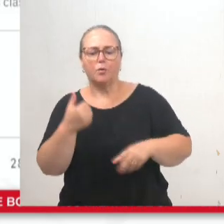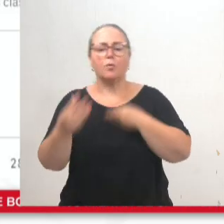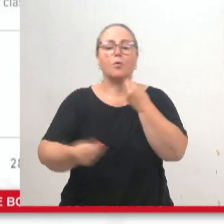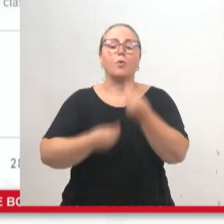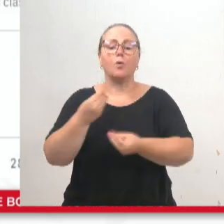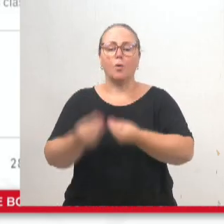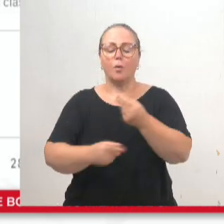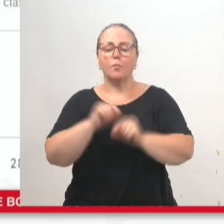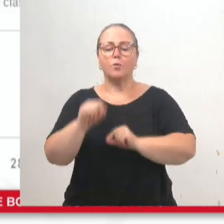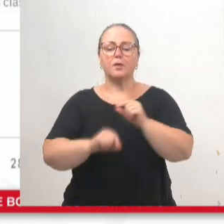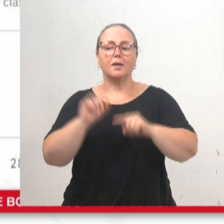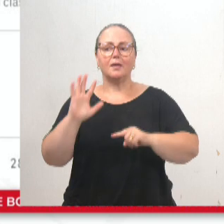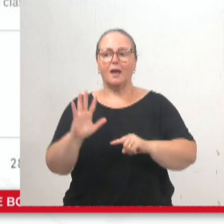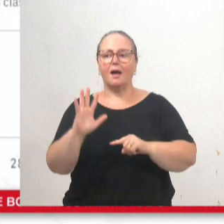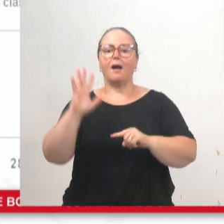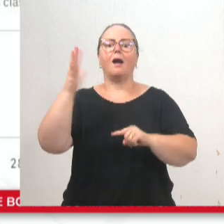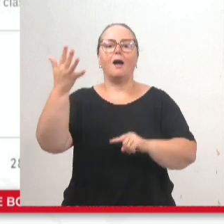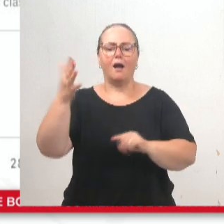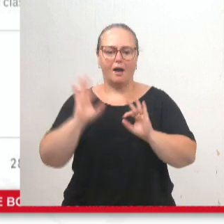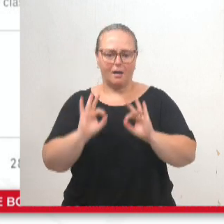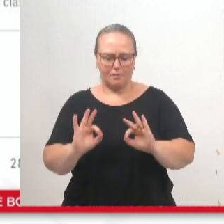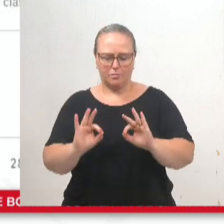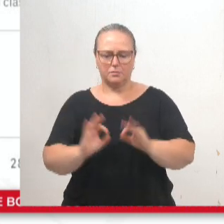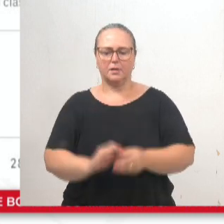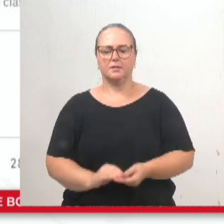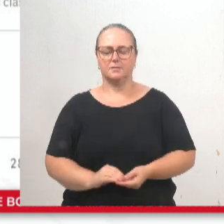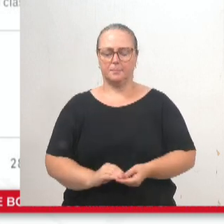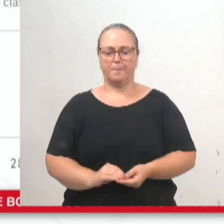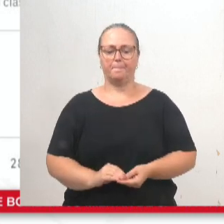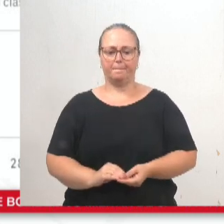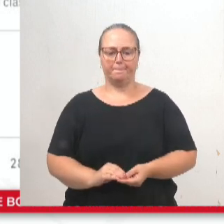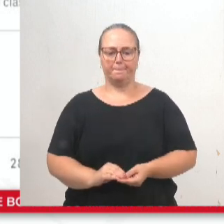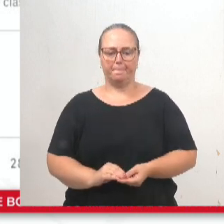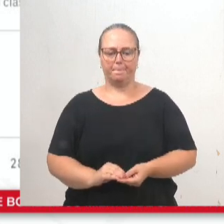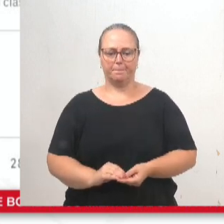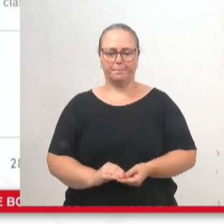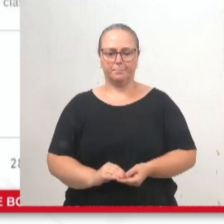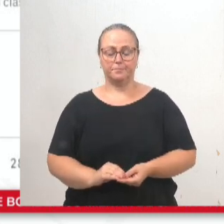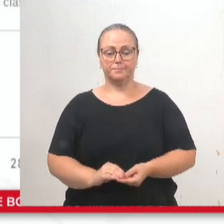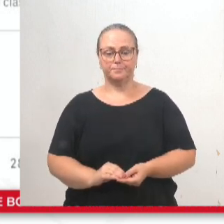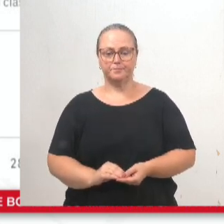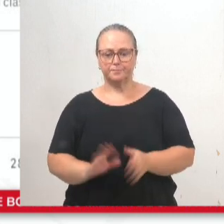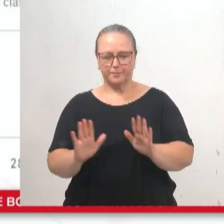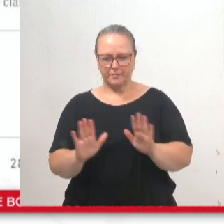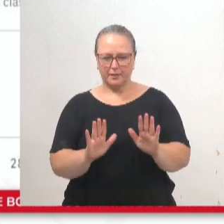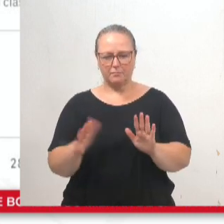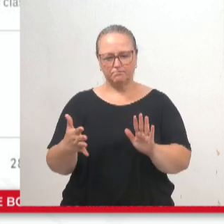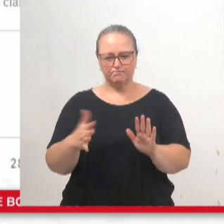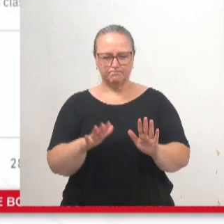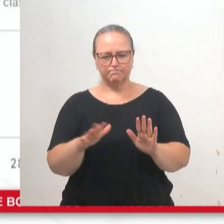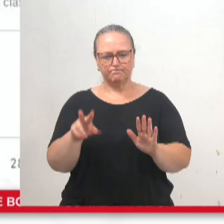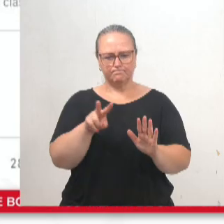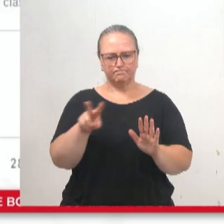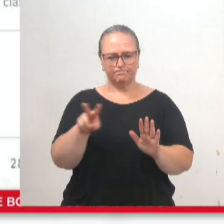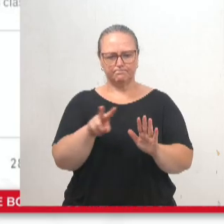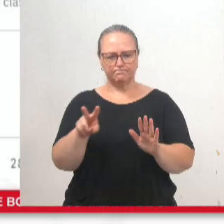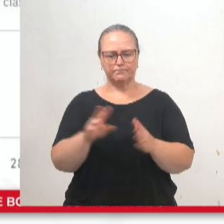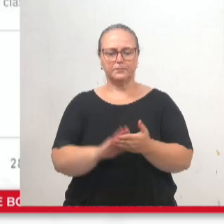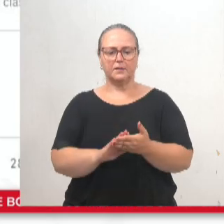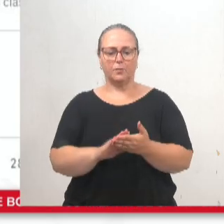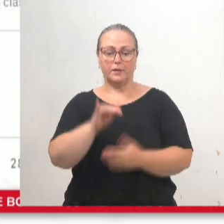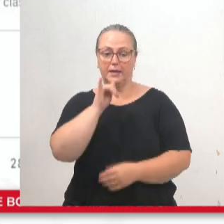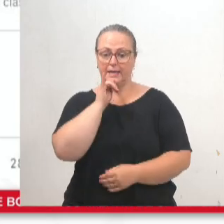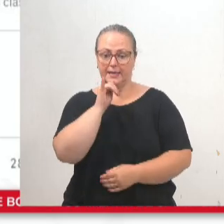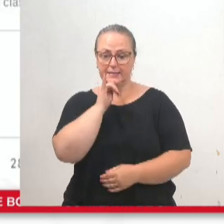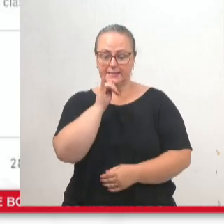ocorrendo com essas ligações. Então, só para os senhores terem ideia, eu não consigo colocar o laser ali, mas entre maio, nesses 8